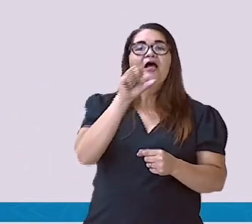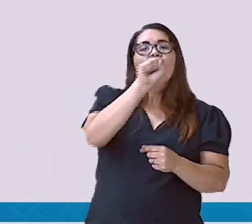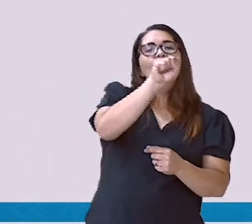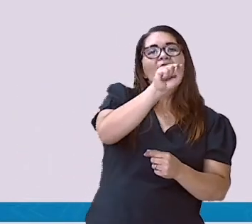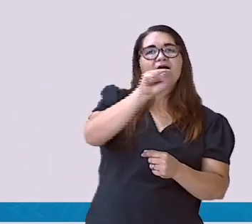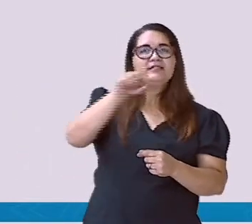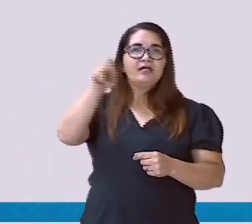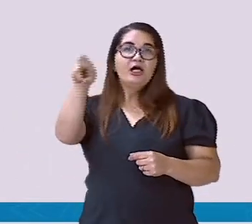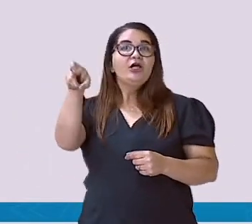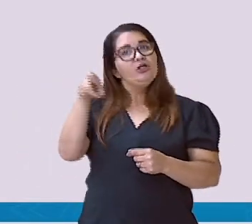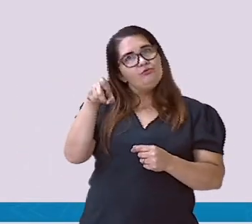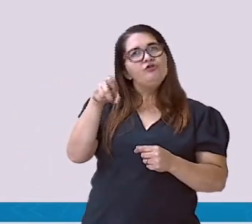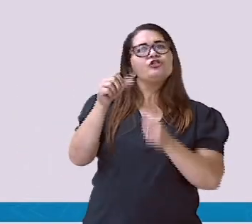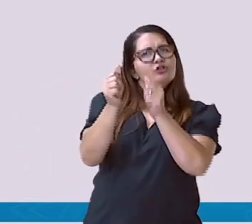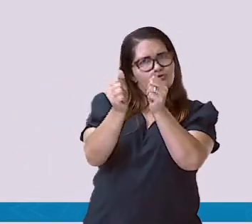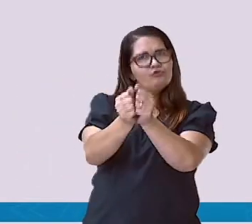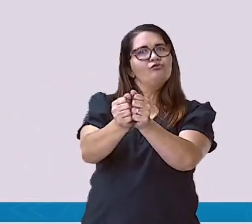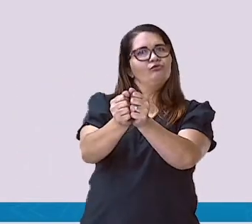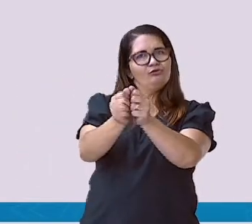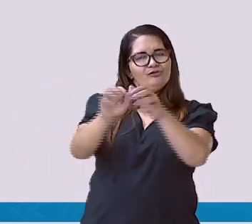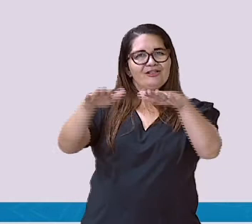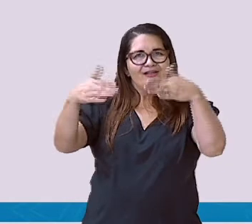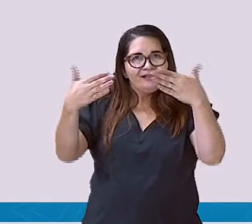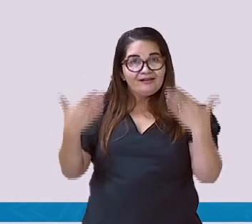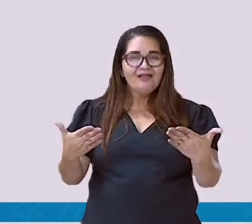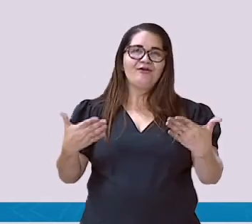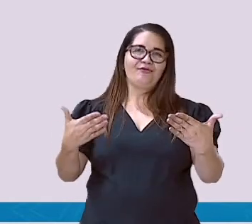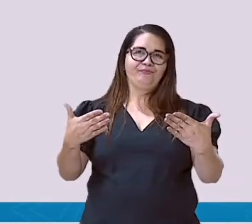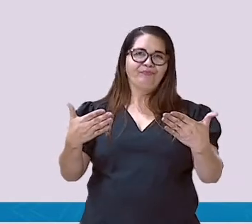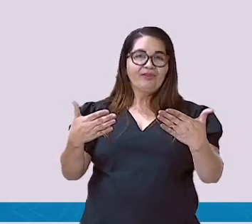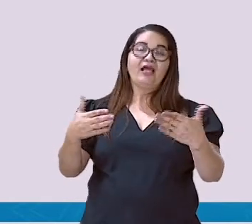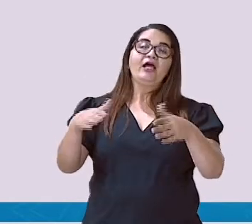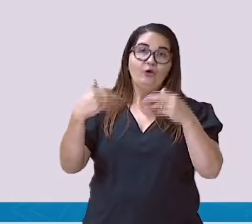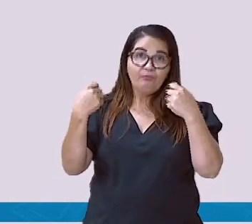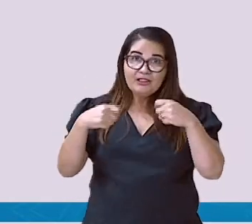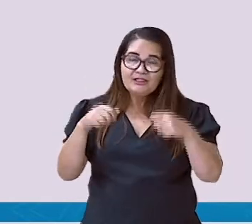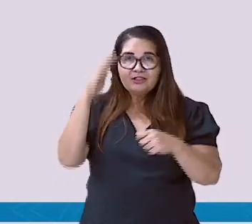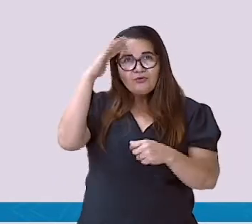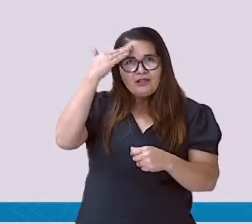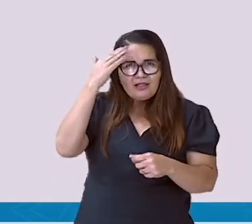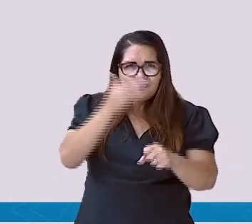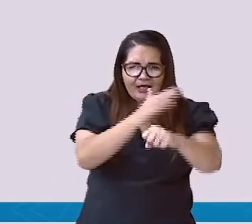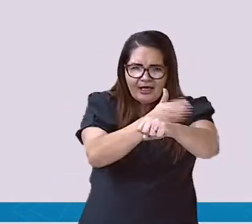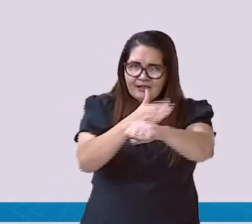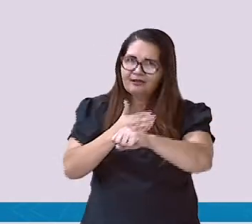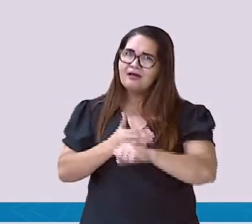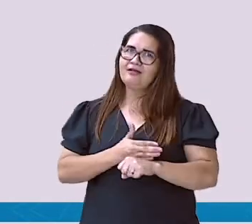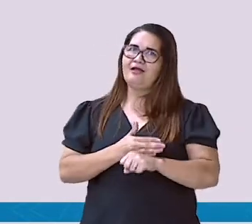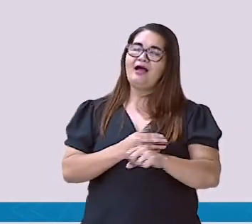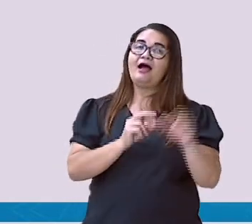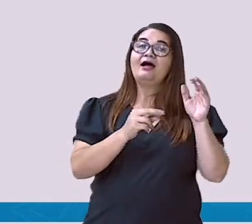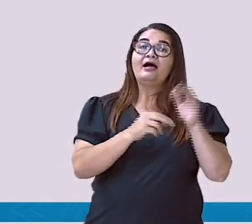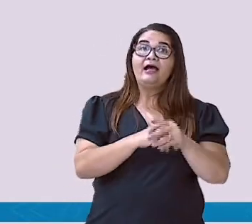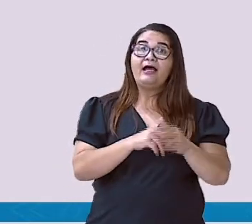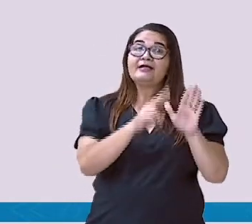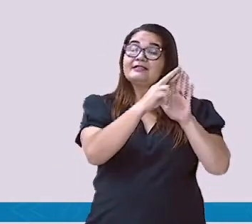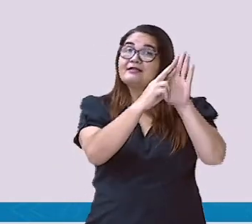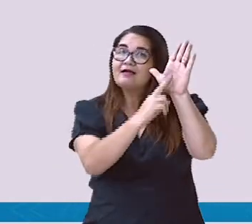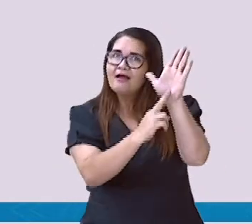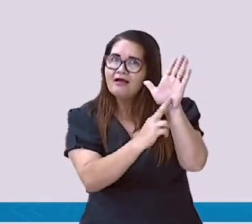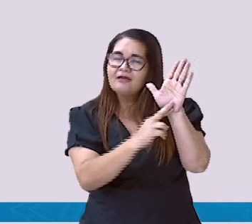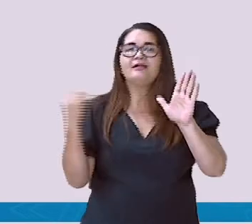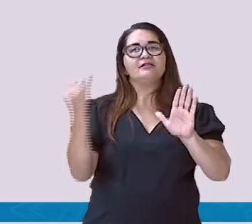eu consigo diferenciar a quantidade de fonema, ok? Então, fiquemos atentos a